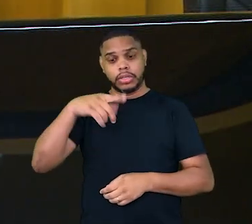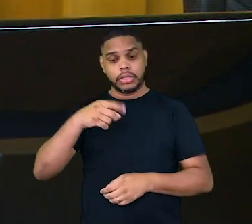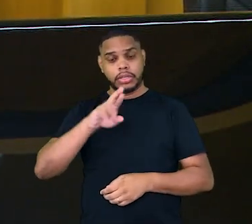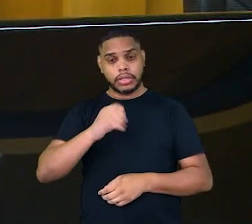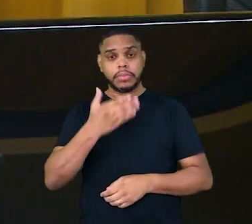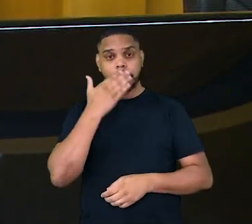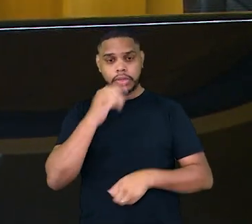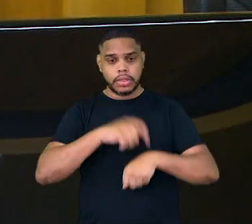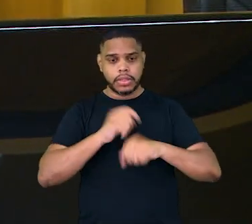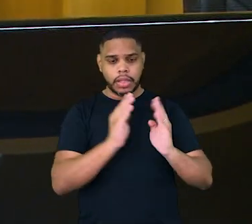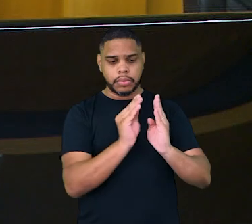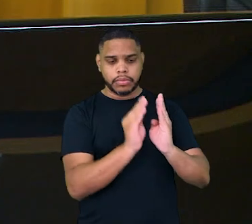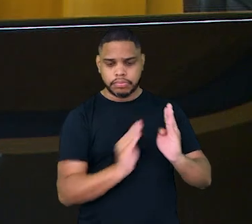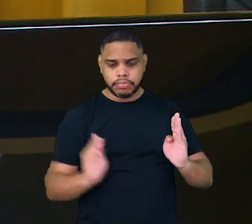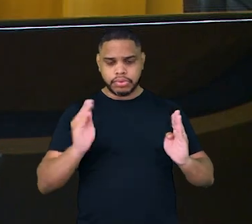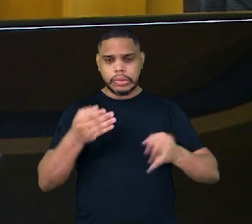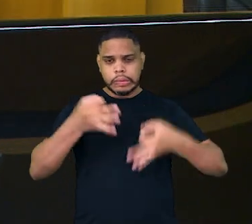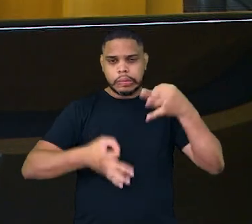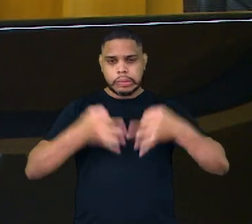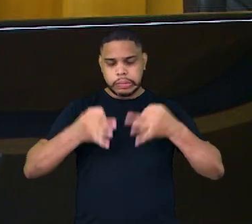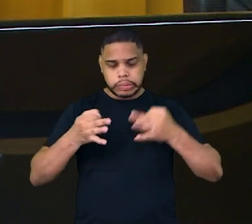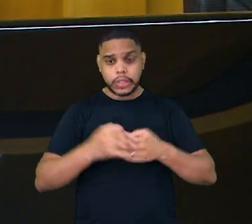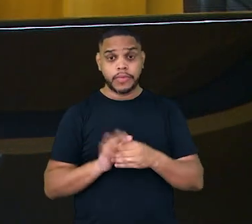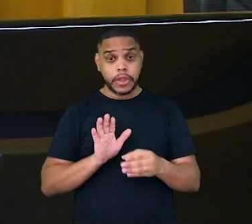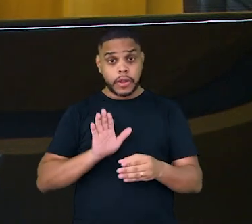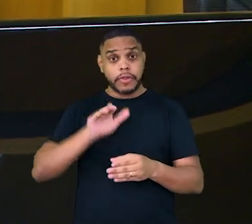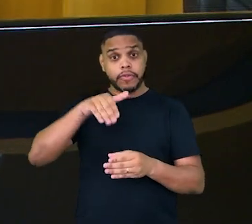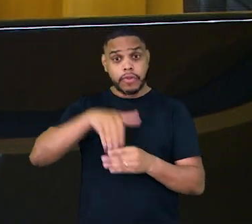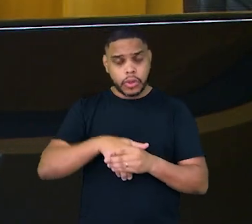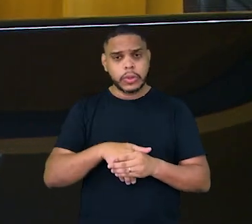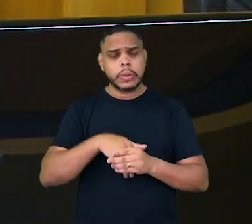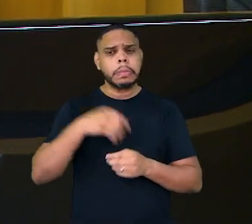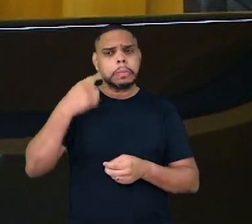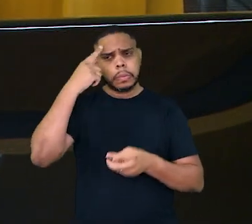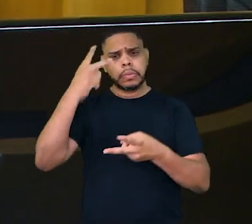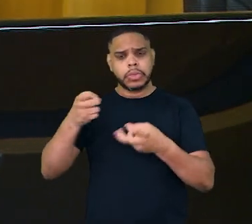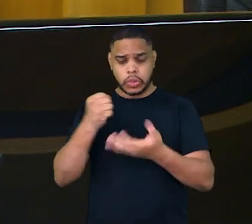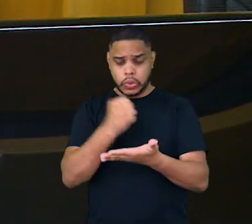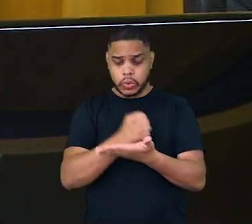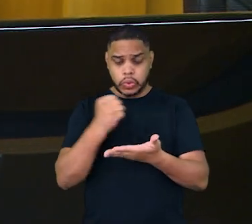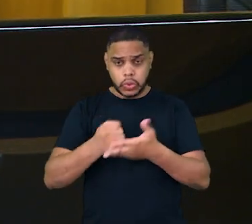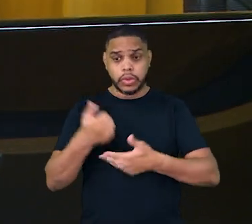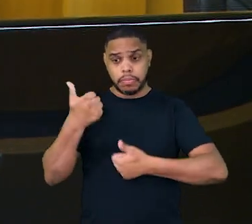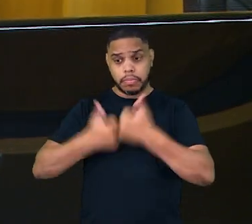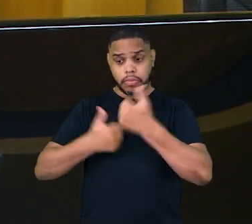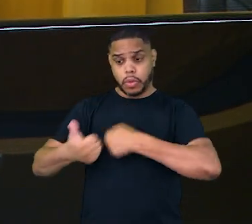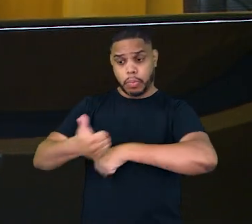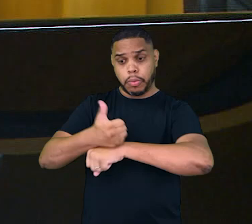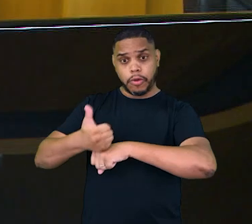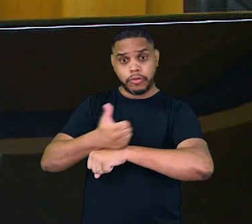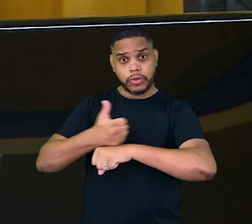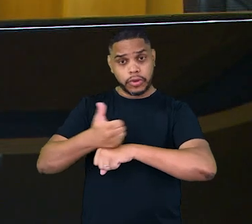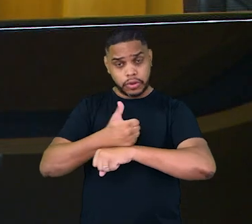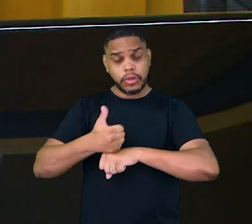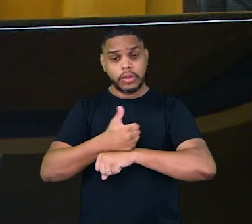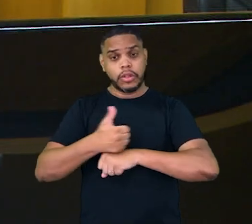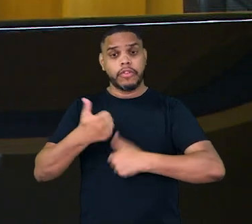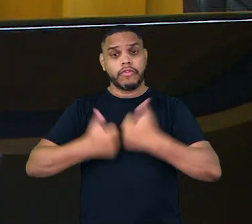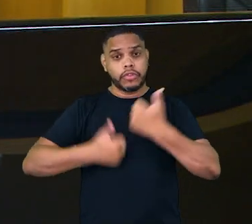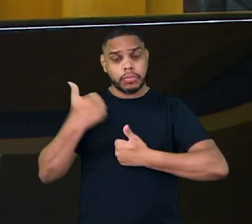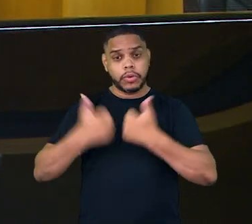tinha pedido mais tempo para análise do caso. Ao votar, ele entendeu que os contratos de atletas profissionais são